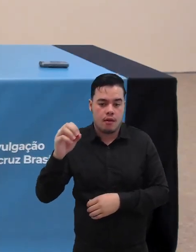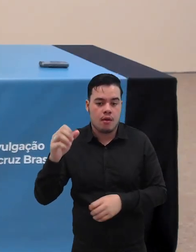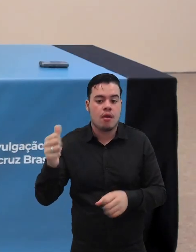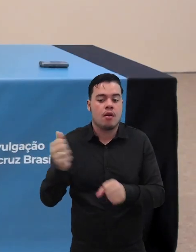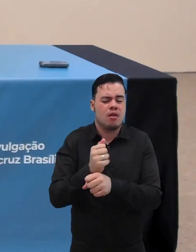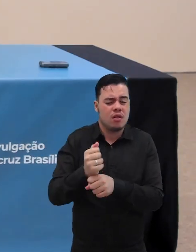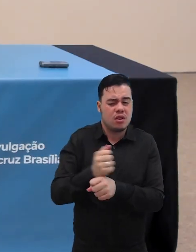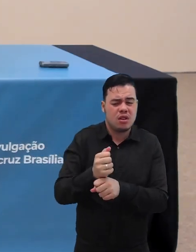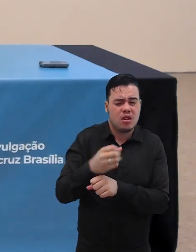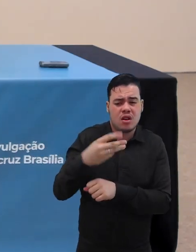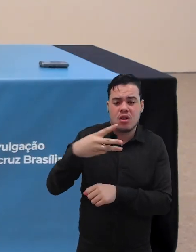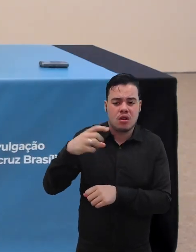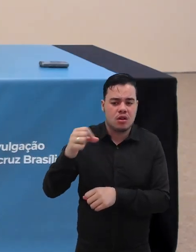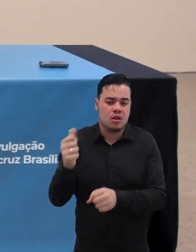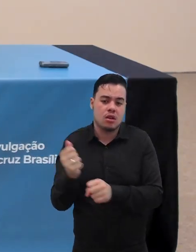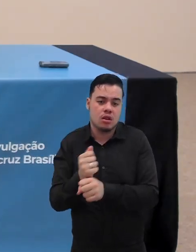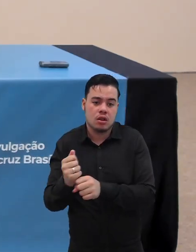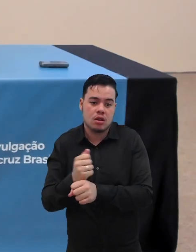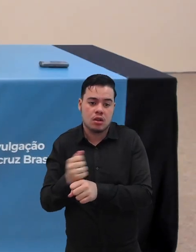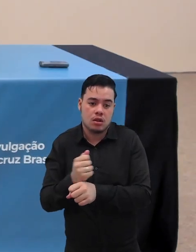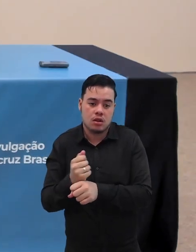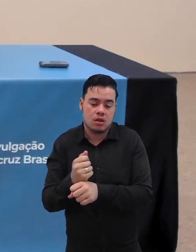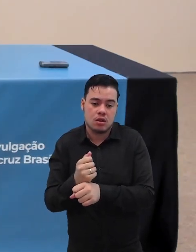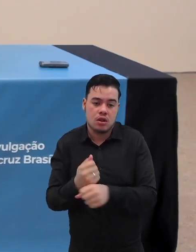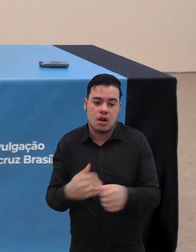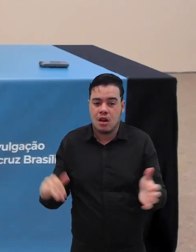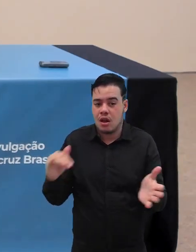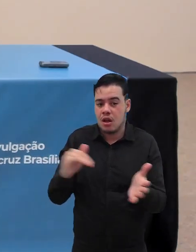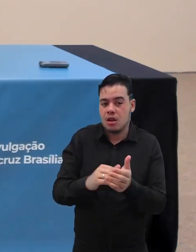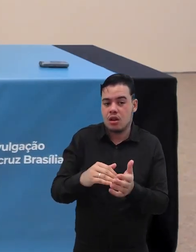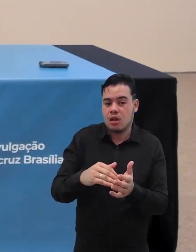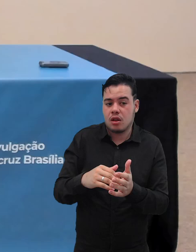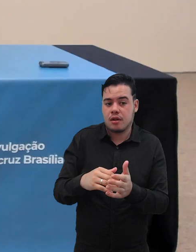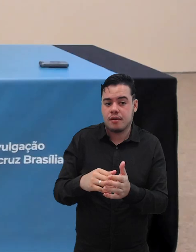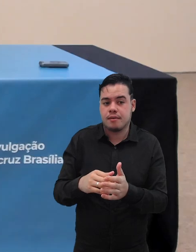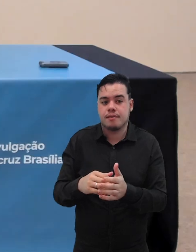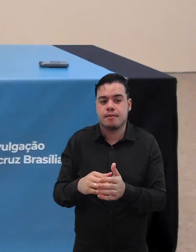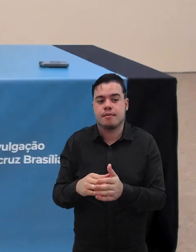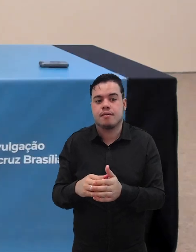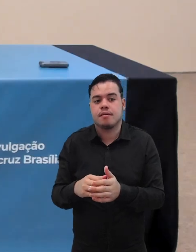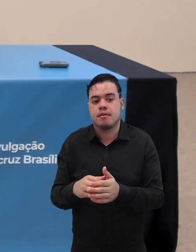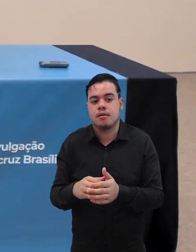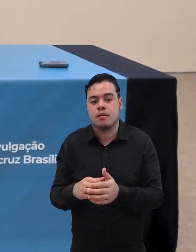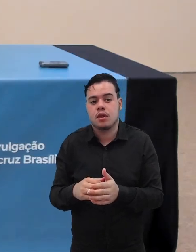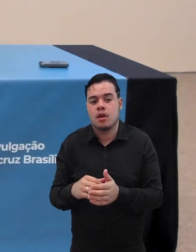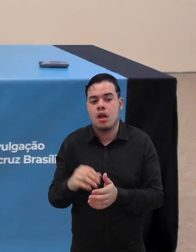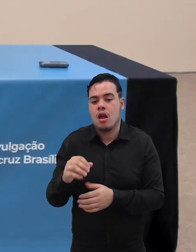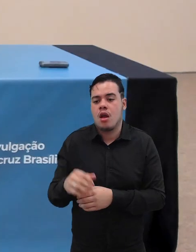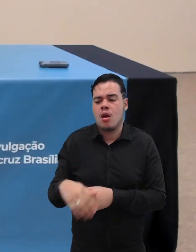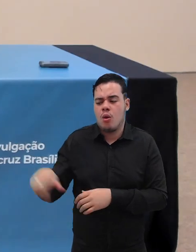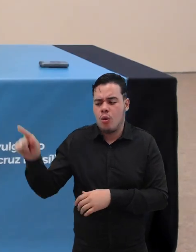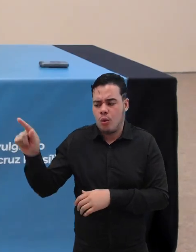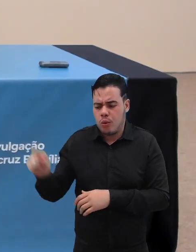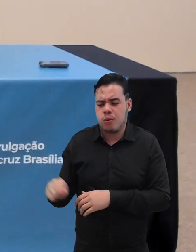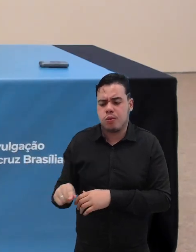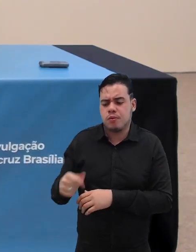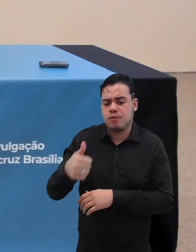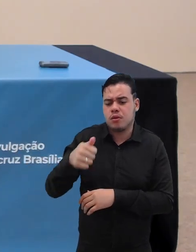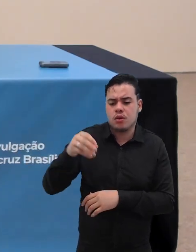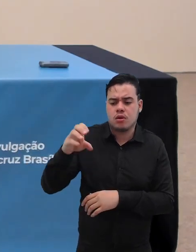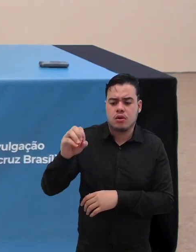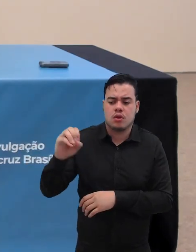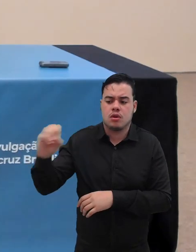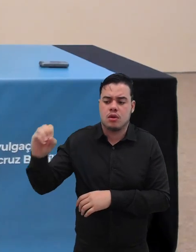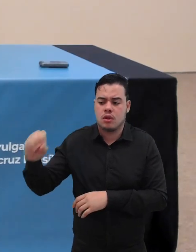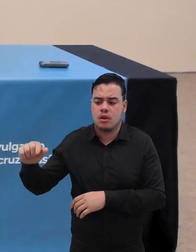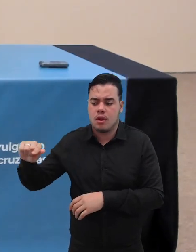30 anos, a gente de 2004 até 2016, quase menos de 100, em 2003, 100 milhões. É importante